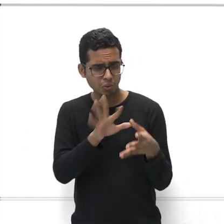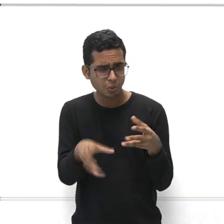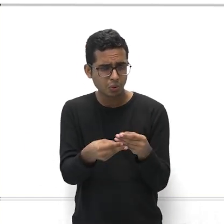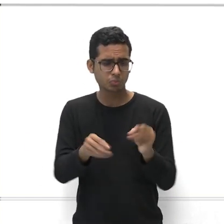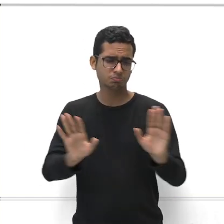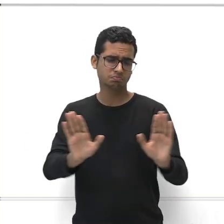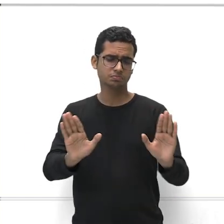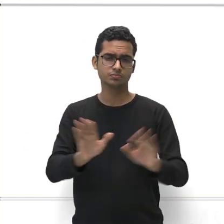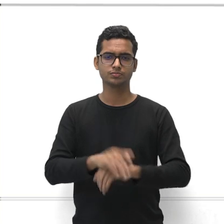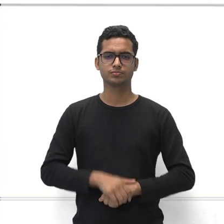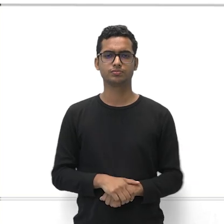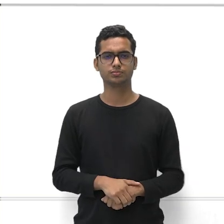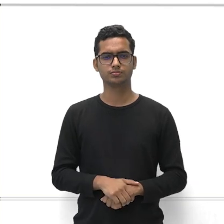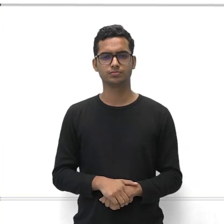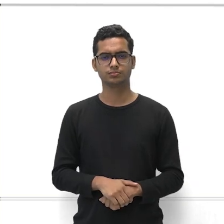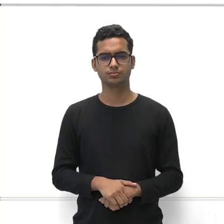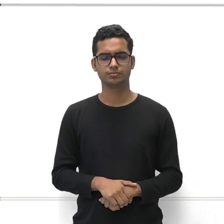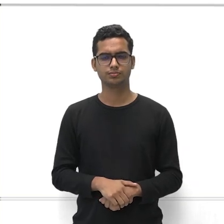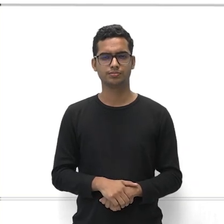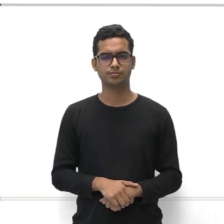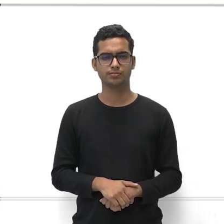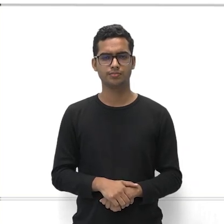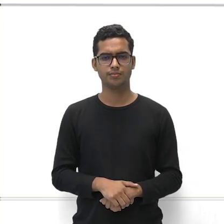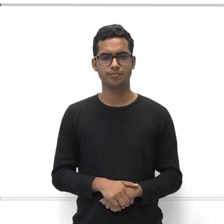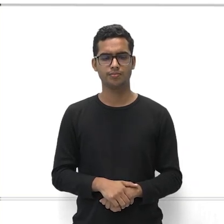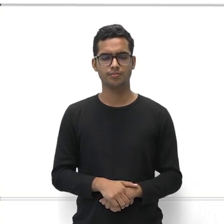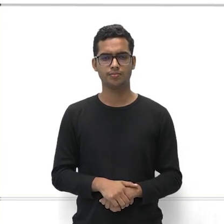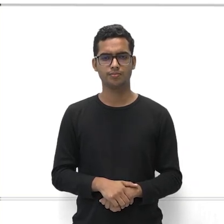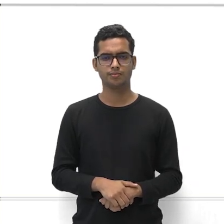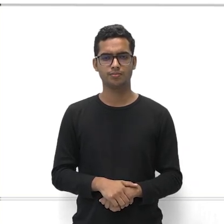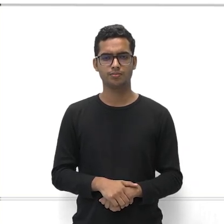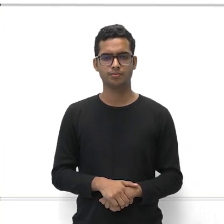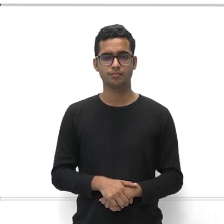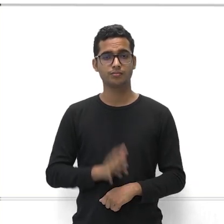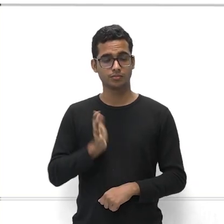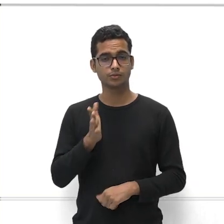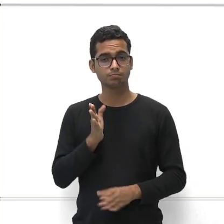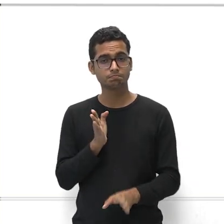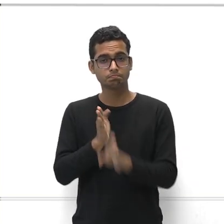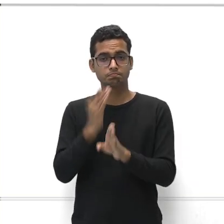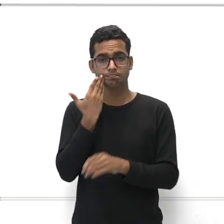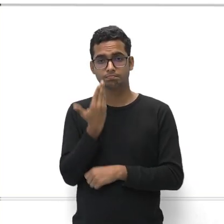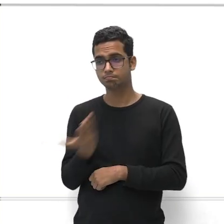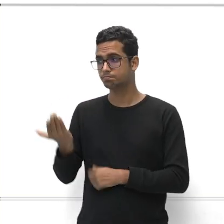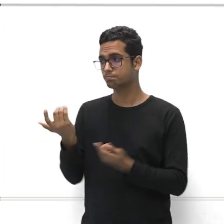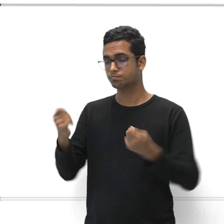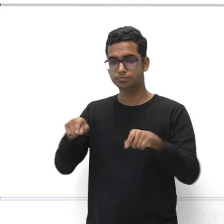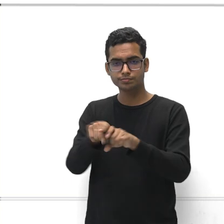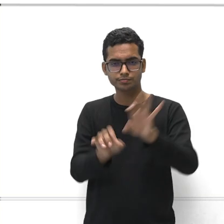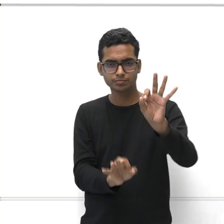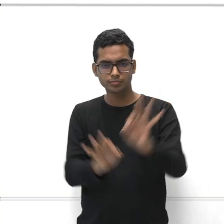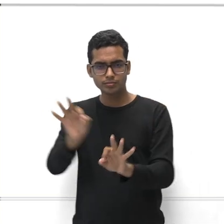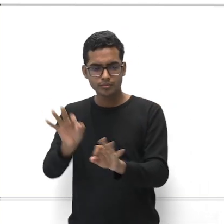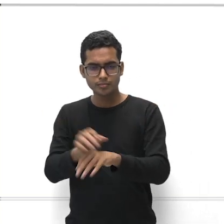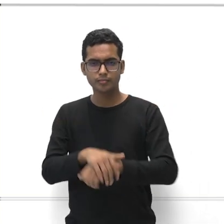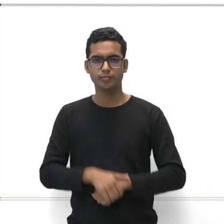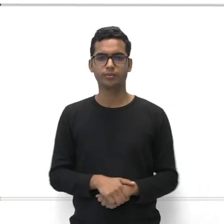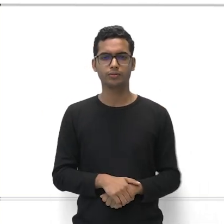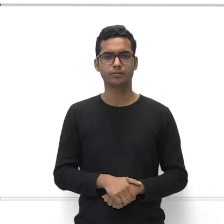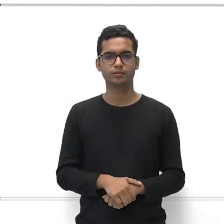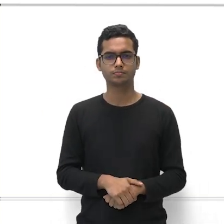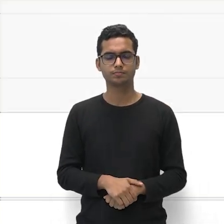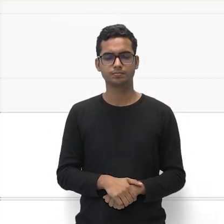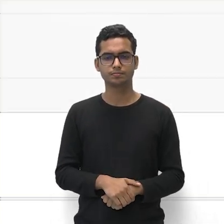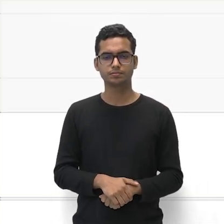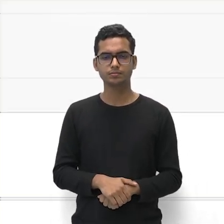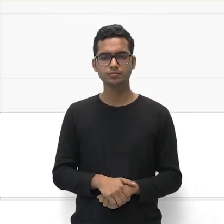Então, a gente pega aqui, já que determinou os pontos aqui, a gente pode até cobri-los com caneta e pincel e o resto a